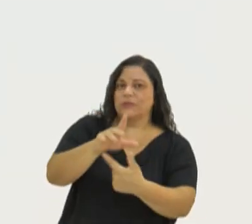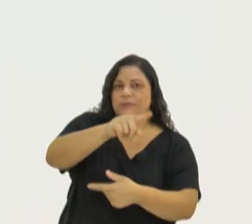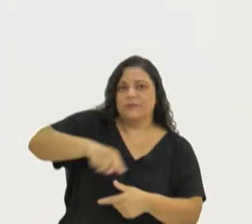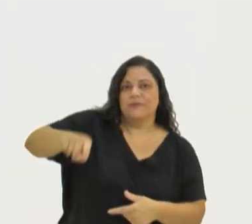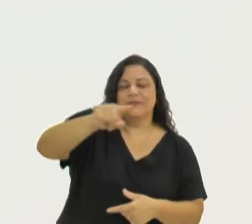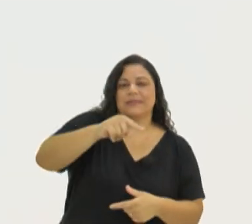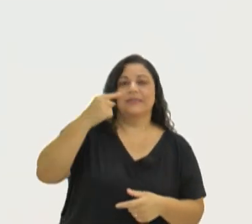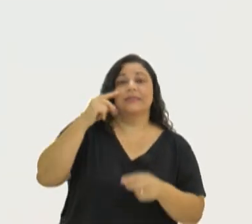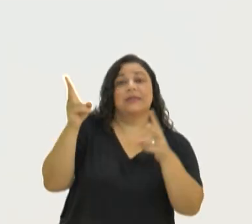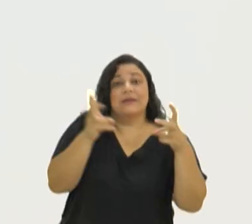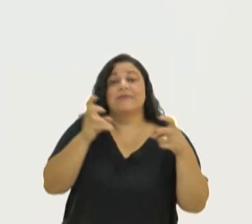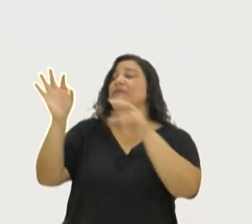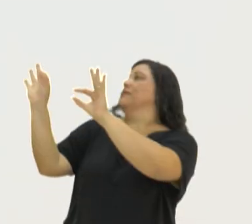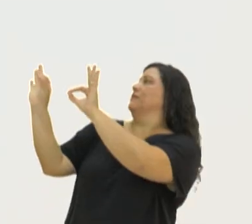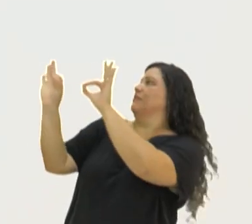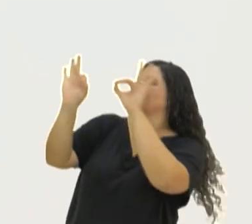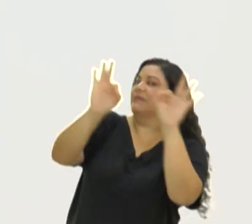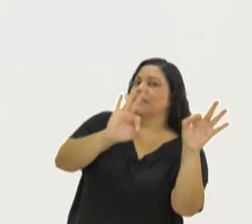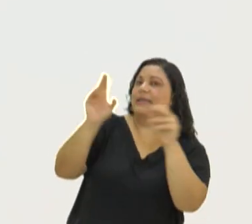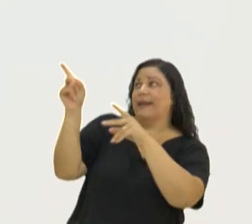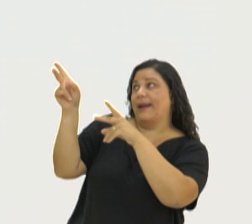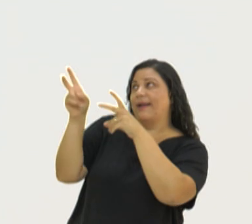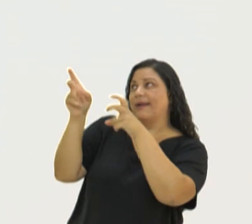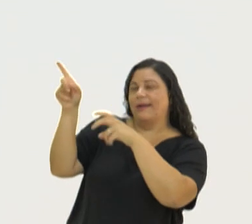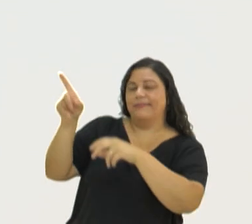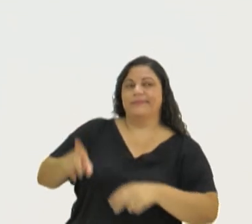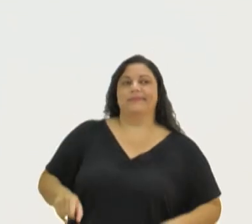acompanhe comigo aqui na tela.